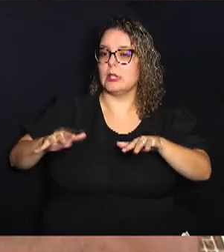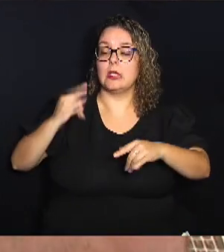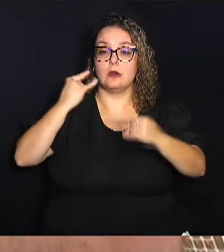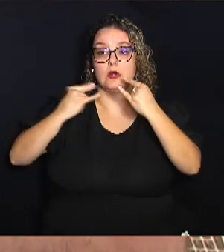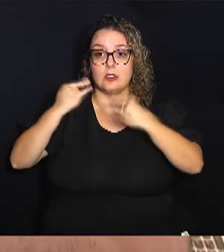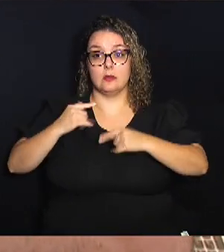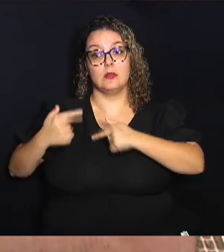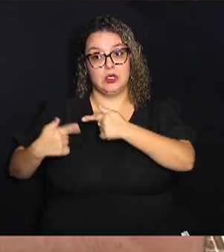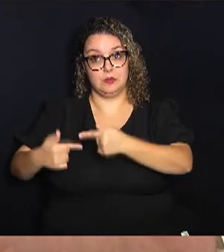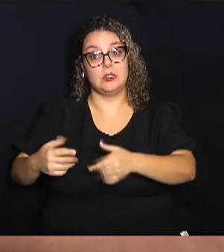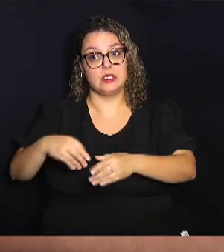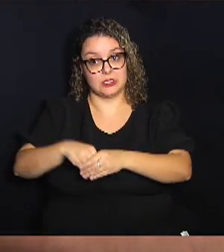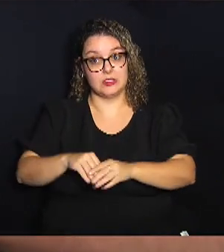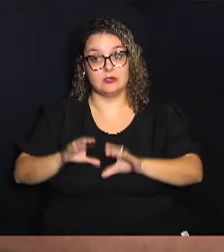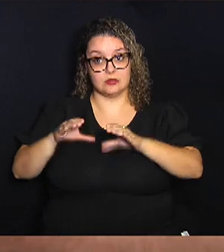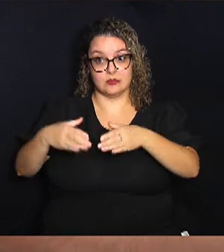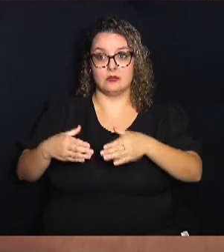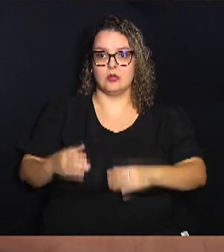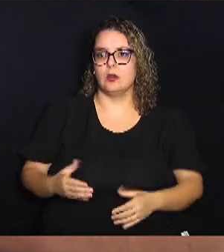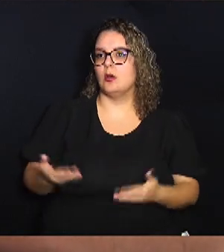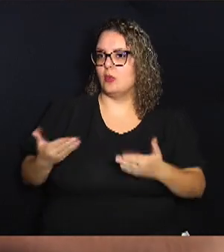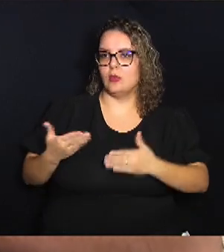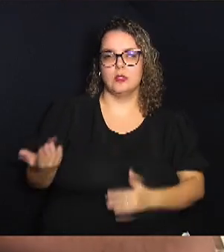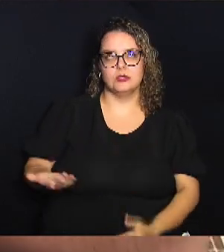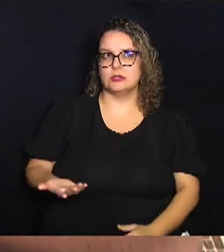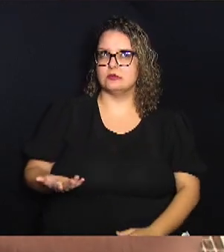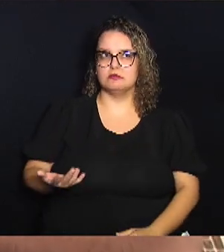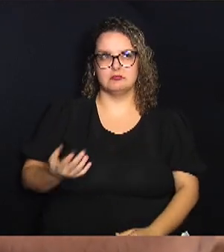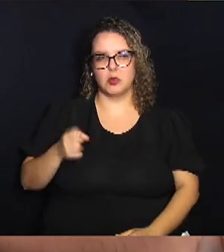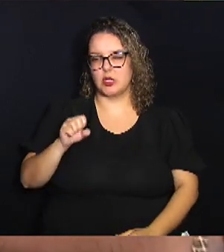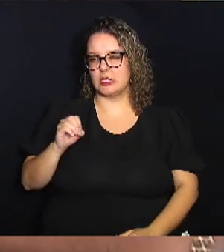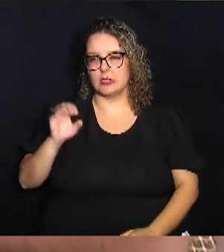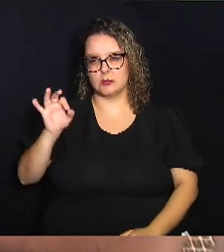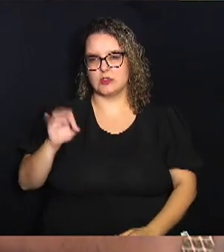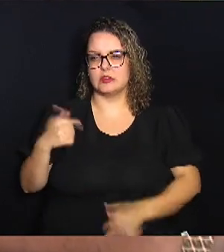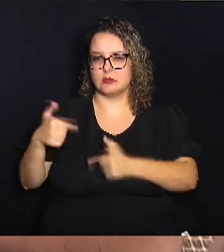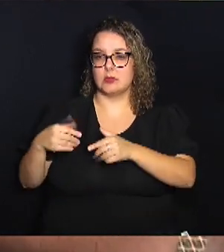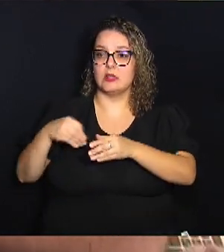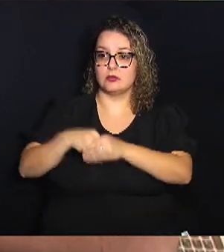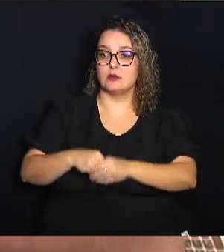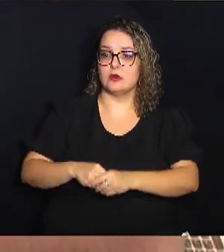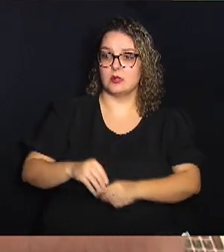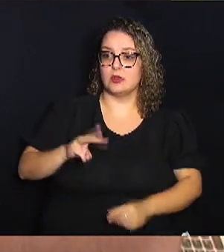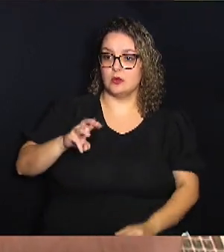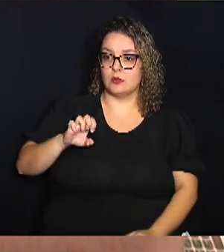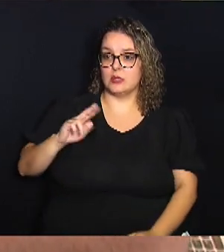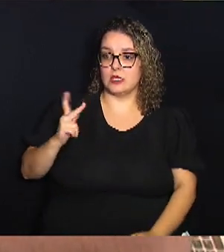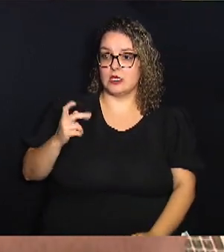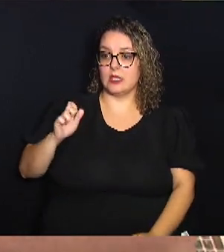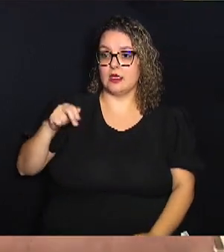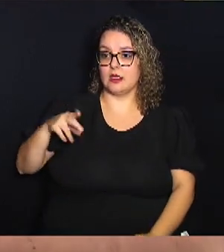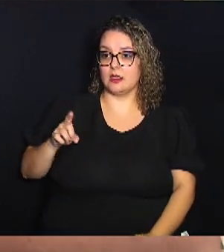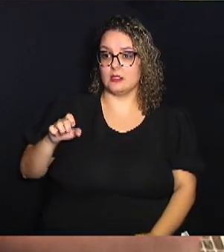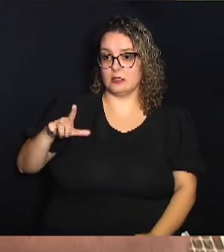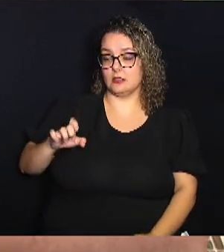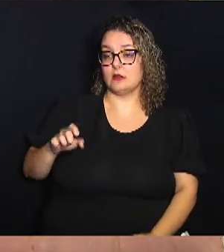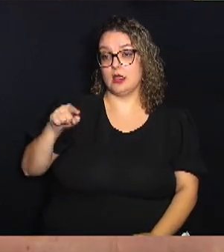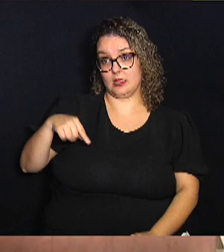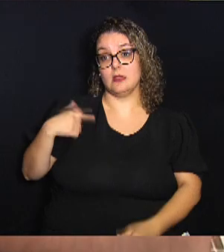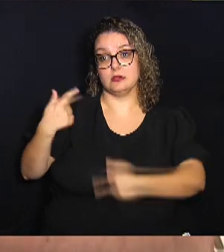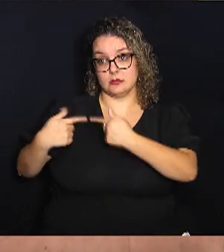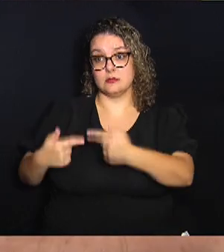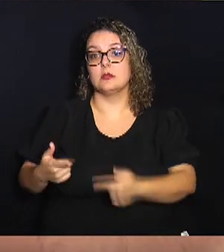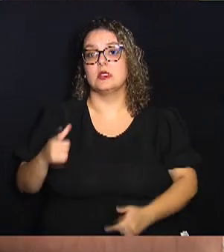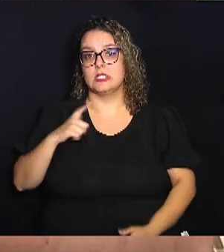para essa geração dentro da companhia. Hoje, 80% das pessoas que trabalham dentro da WeHandle, elas são dessa geração. E existe,